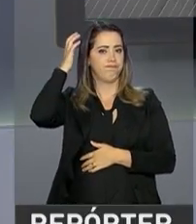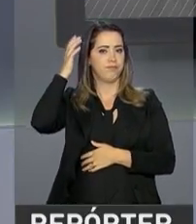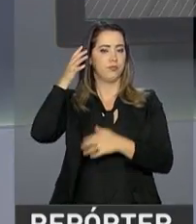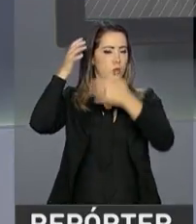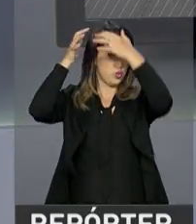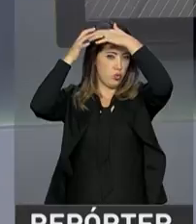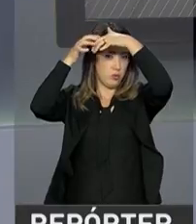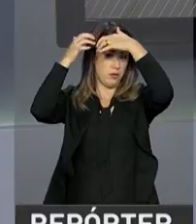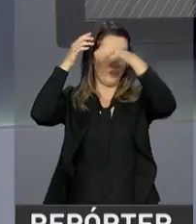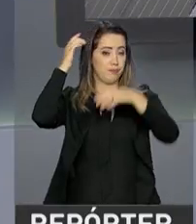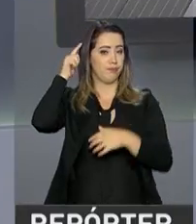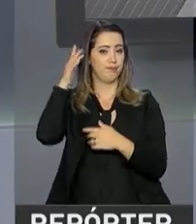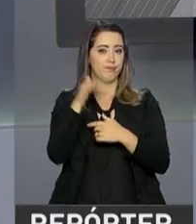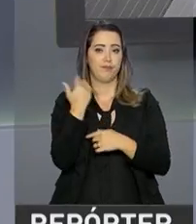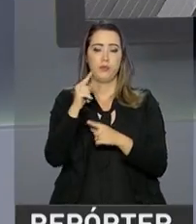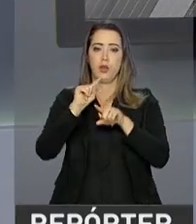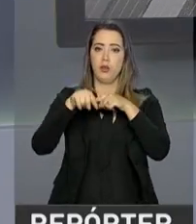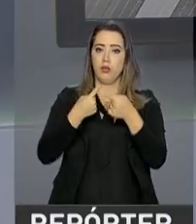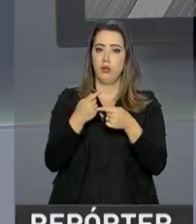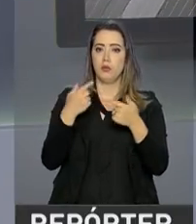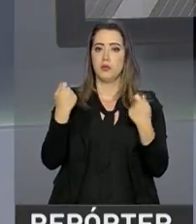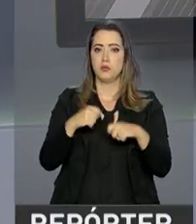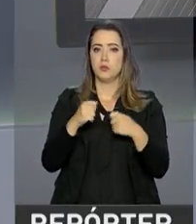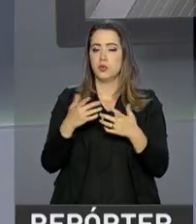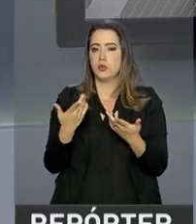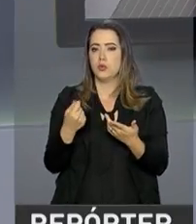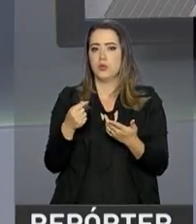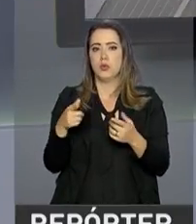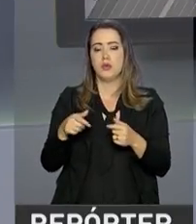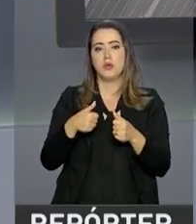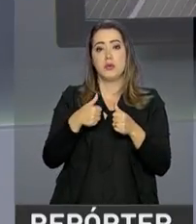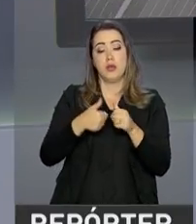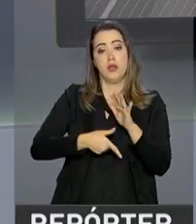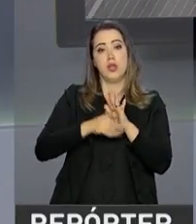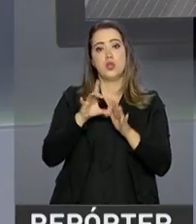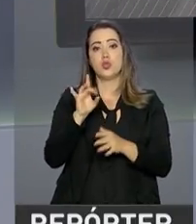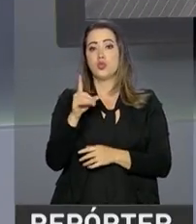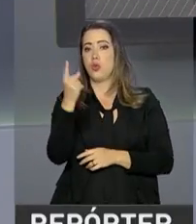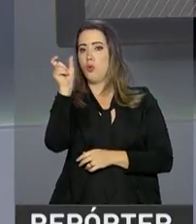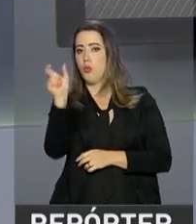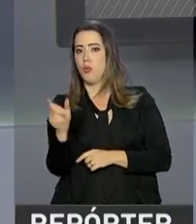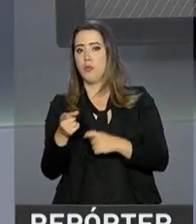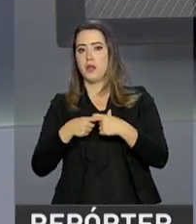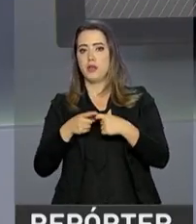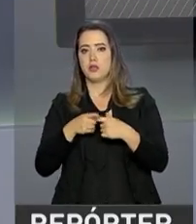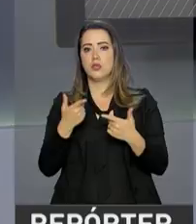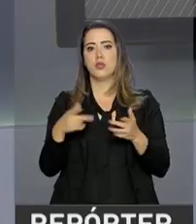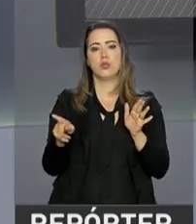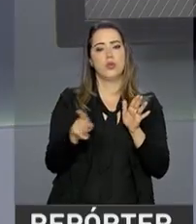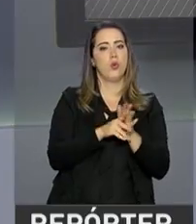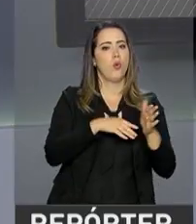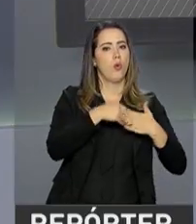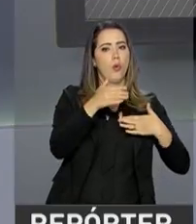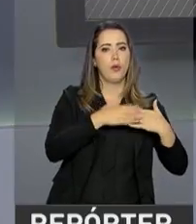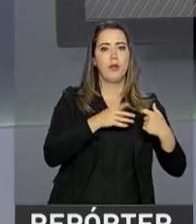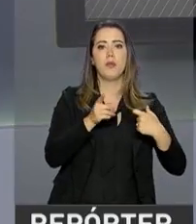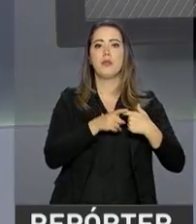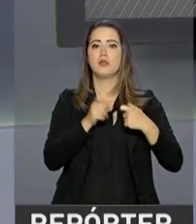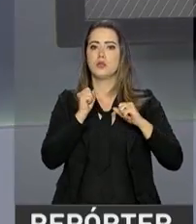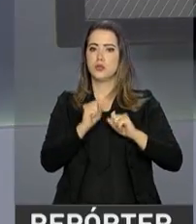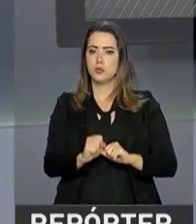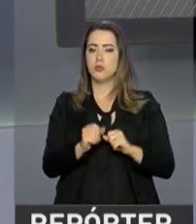essa notificação deixou de ser obrigatoriamente feita por um neurologista e tornou-se atribuição de outros médicos